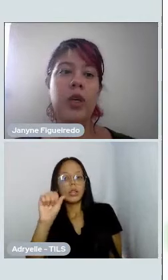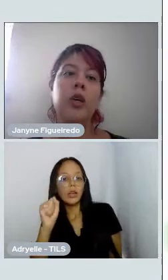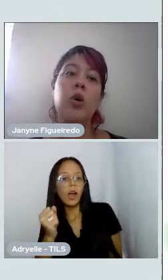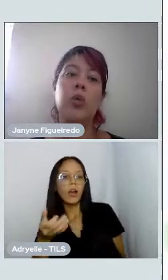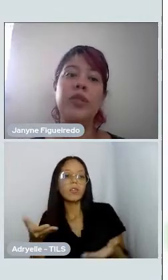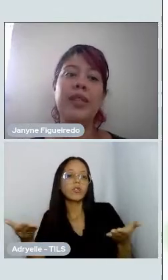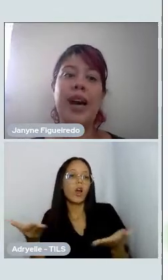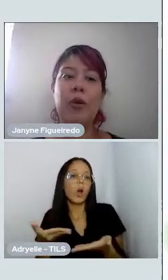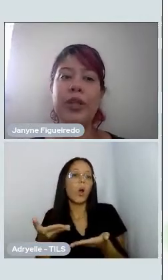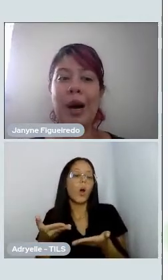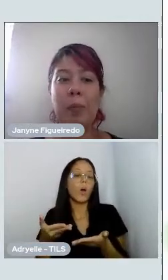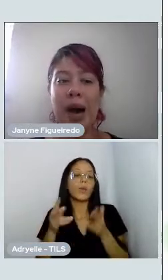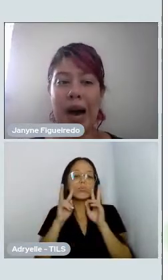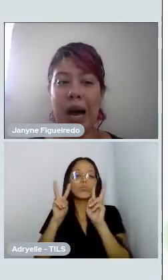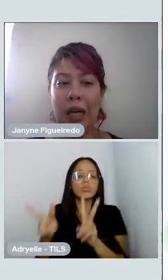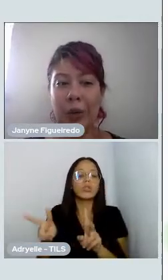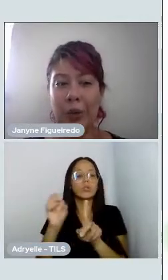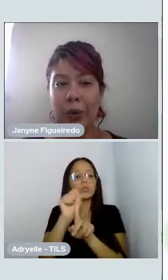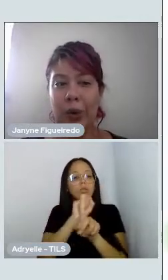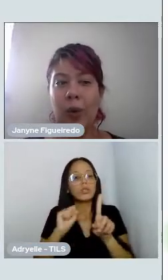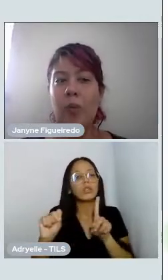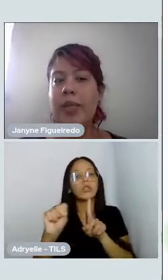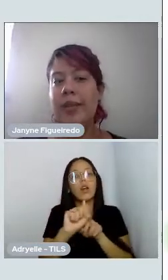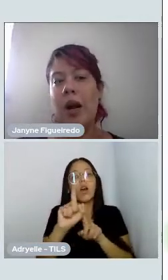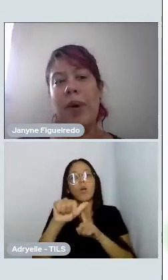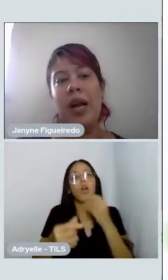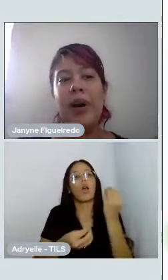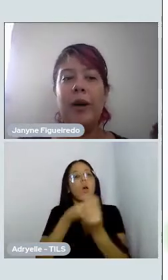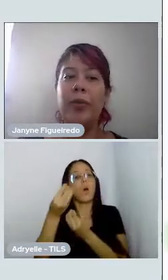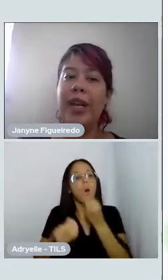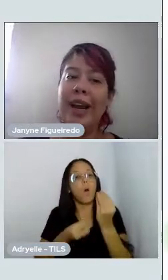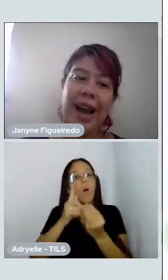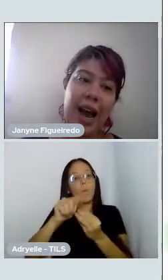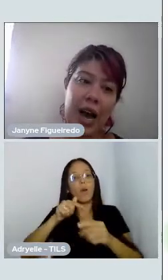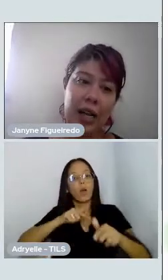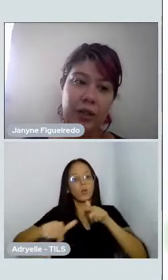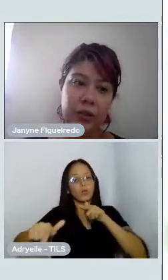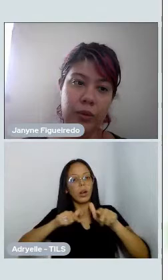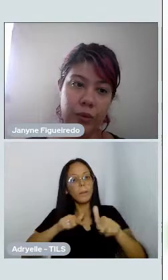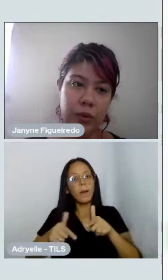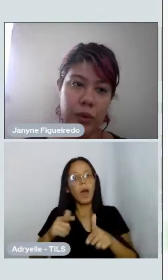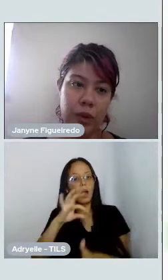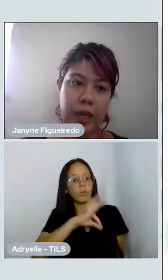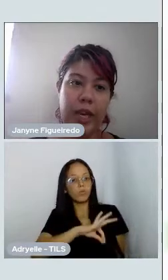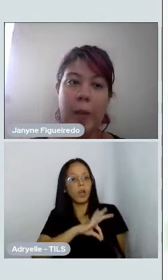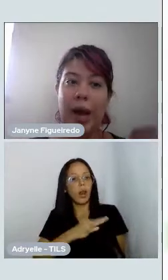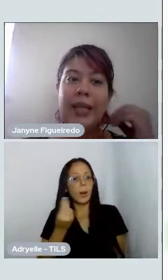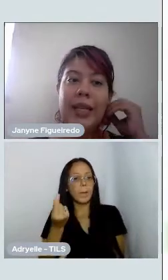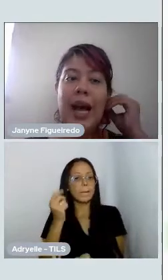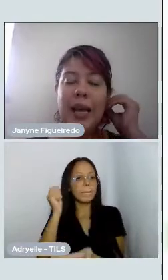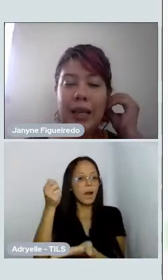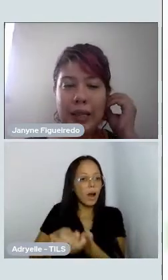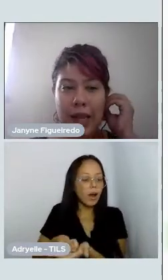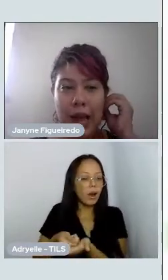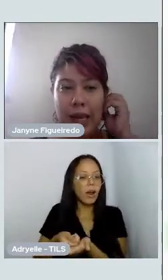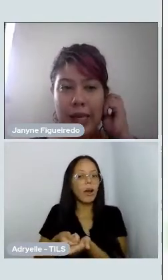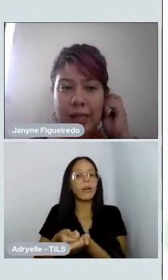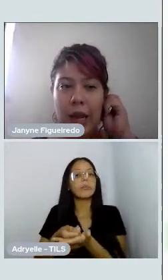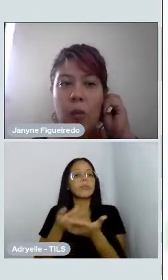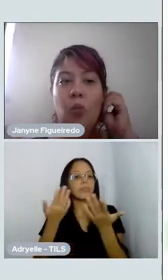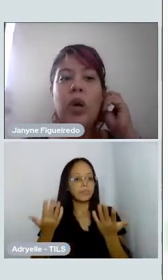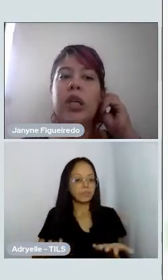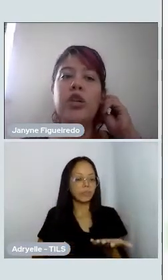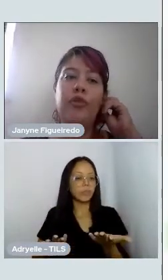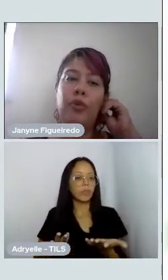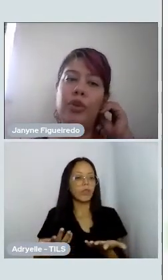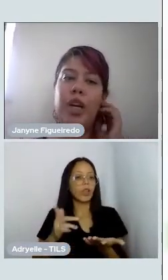população, como se dá o trabalho, como esse trabalho é remunerado, e a partir daí